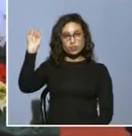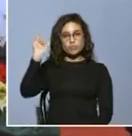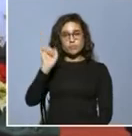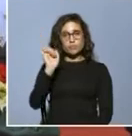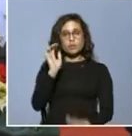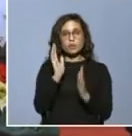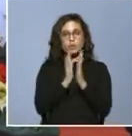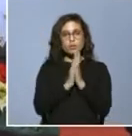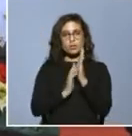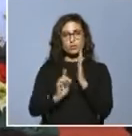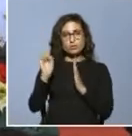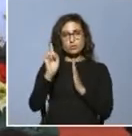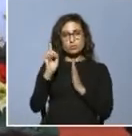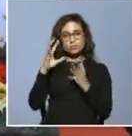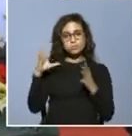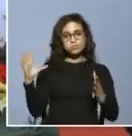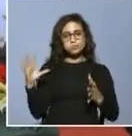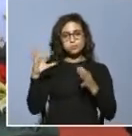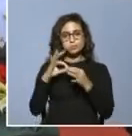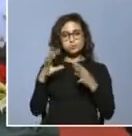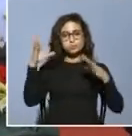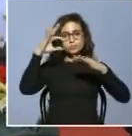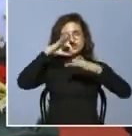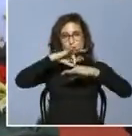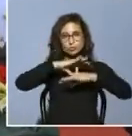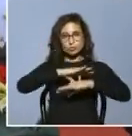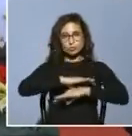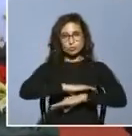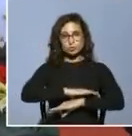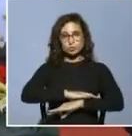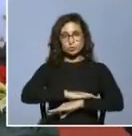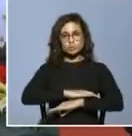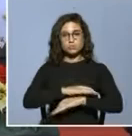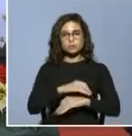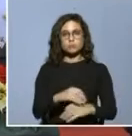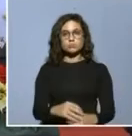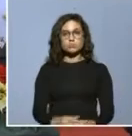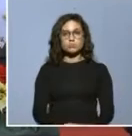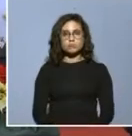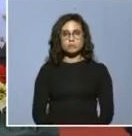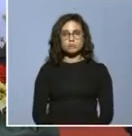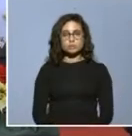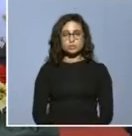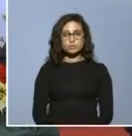Deus convosco na unidade do Espírito Santo.